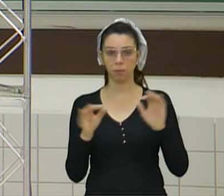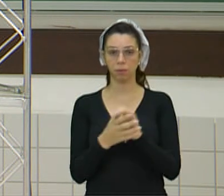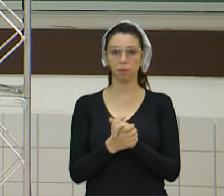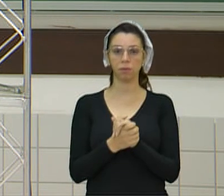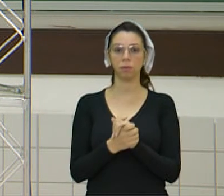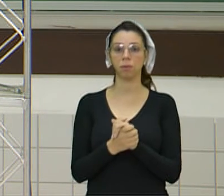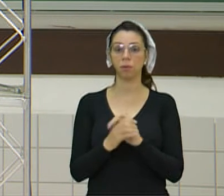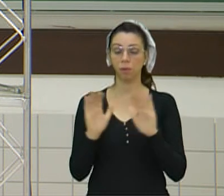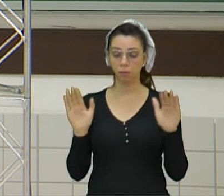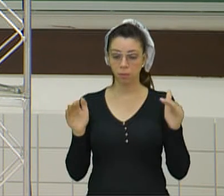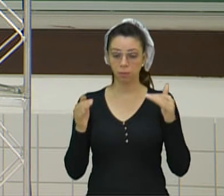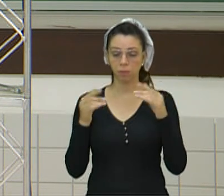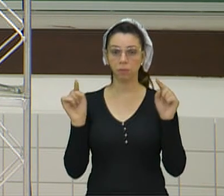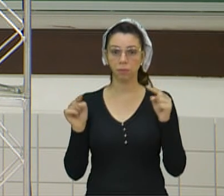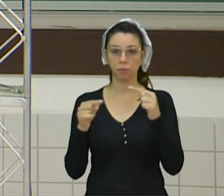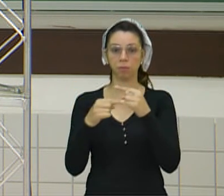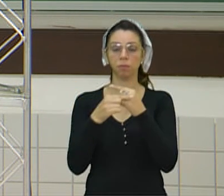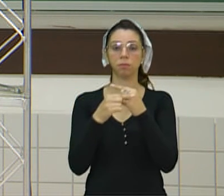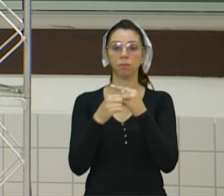grandezas